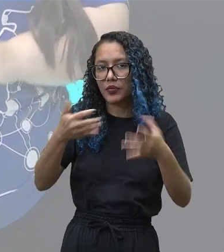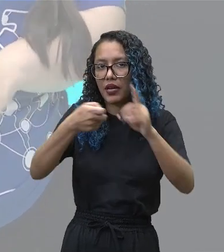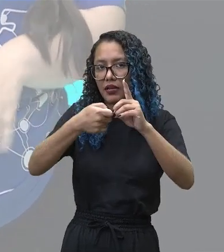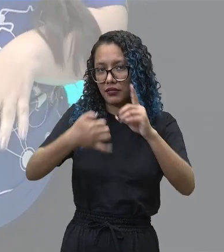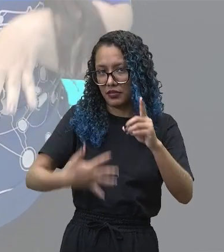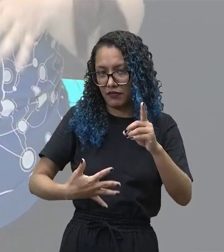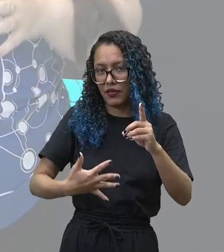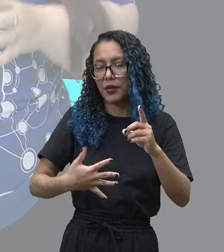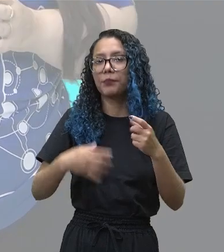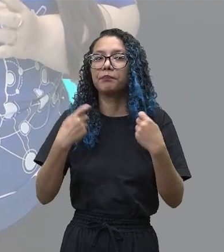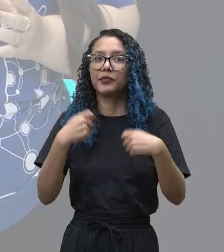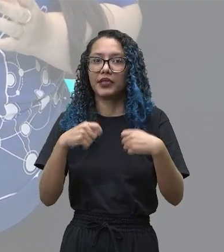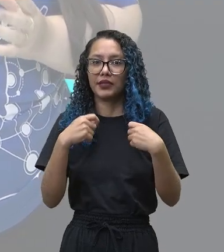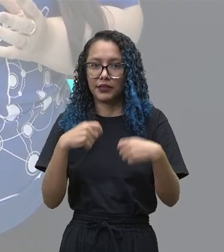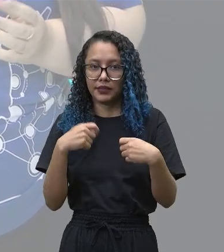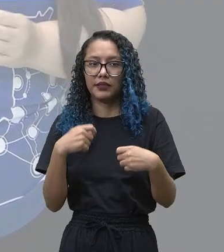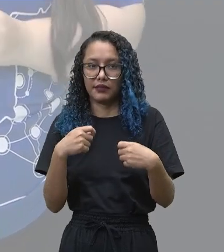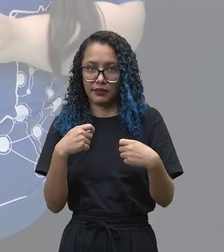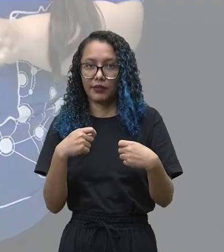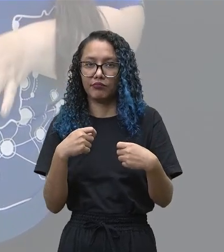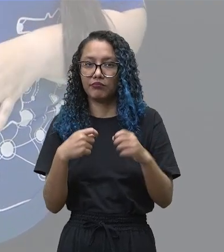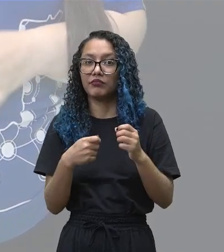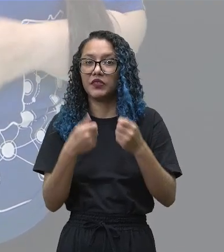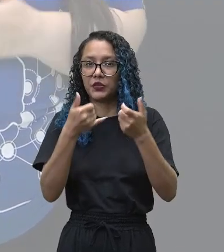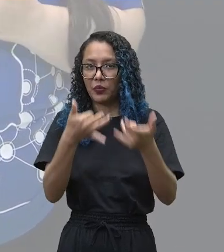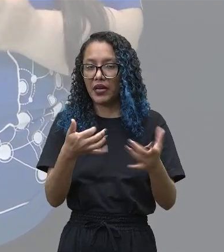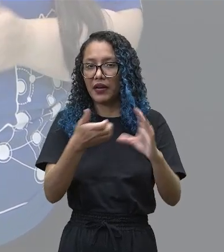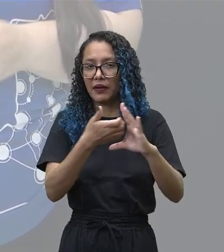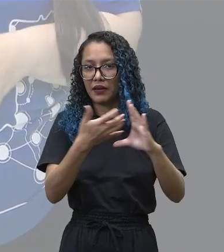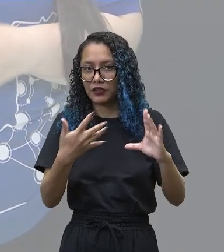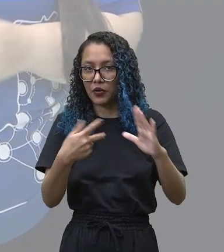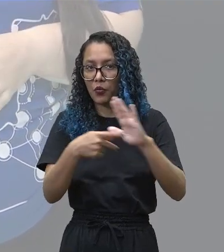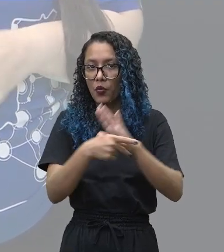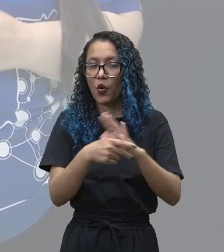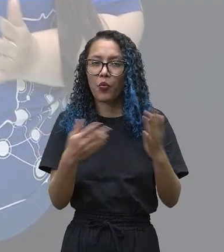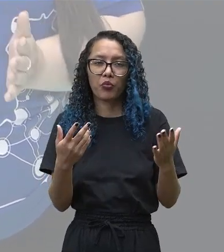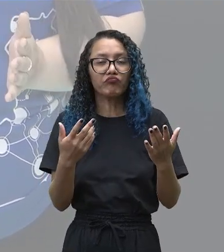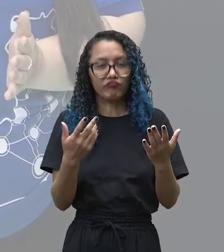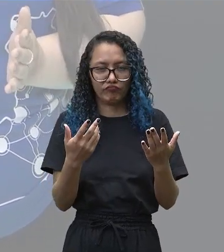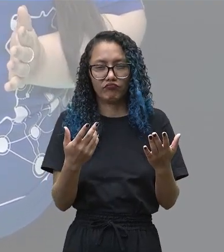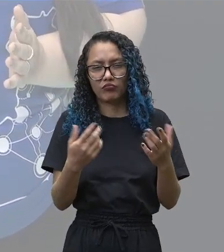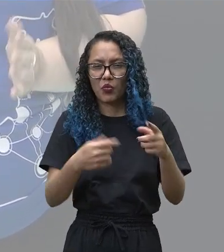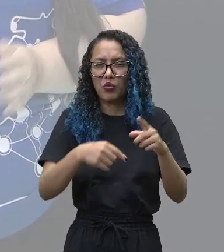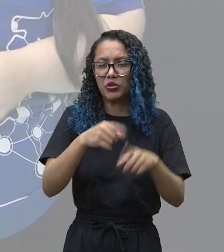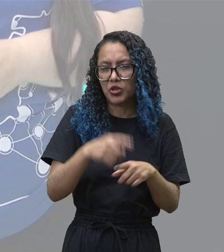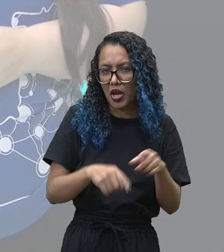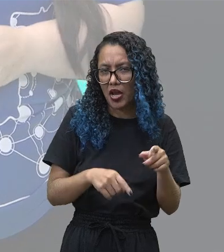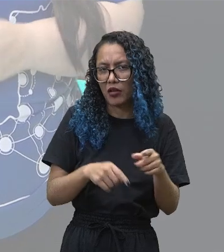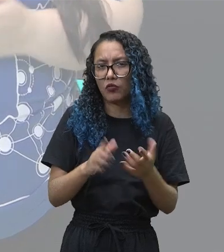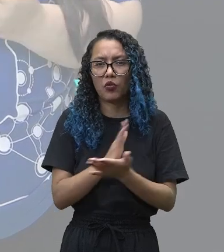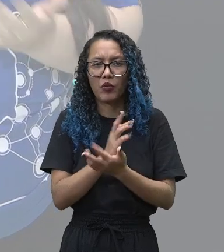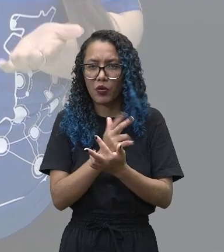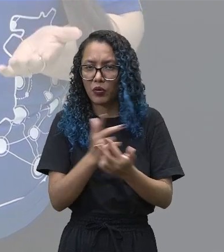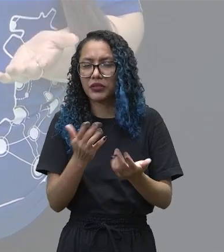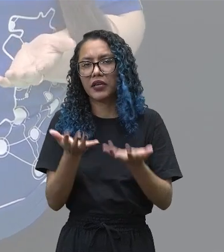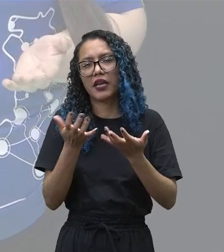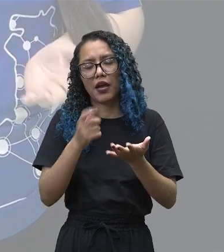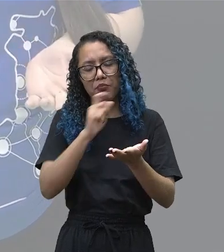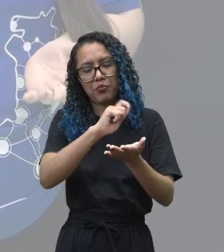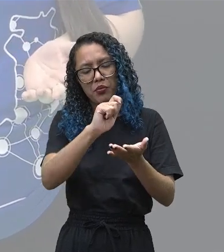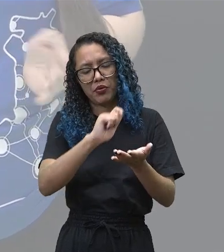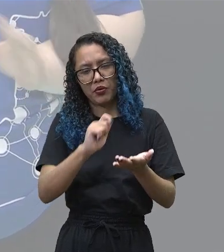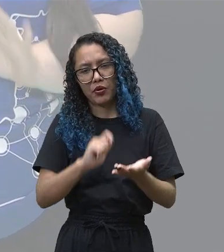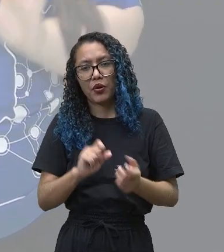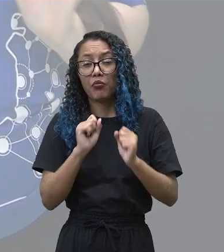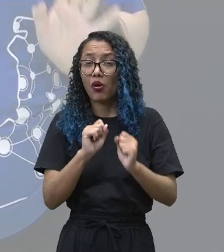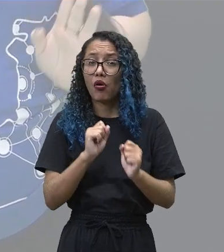precisa dessa caracterização desse objeto, daquilo que a gente quer descrever, né? Podendo ser tanto um objeto quanto